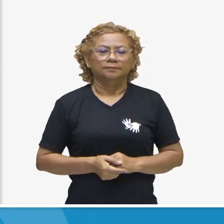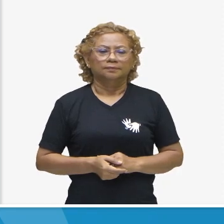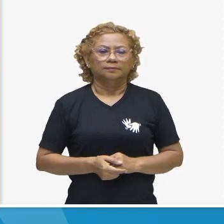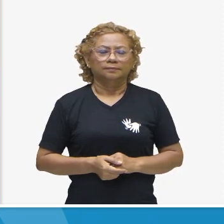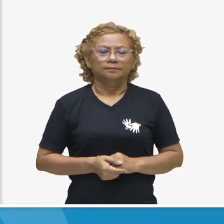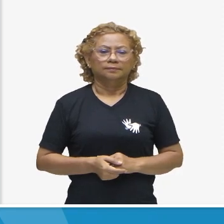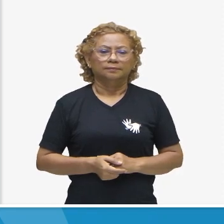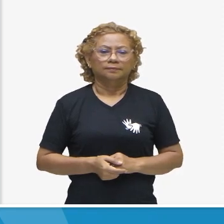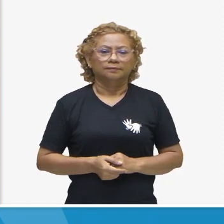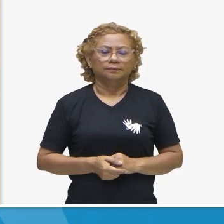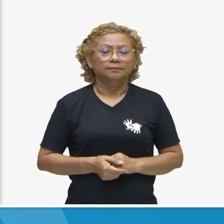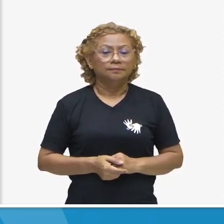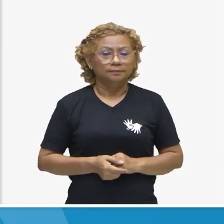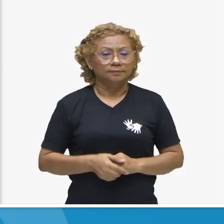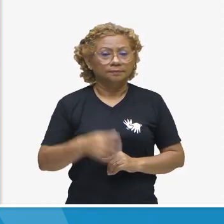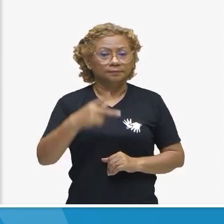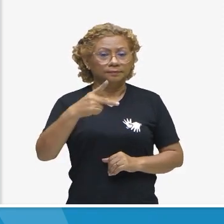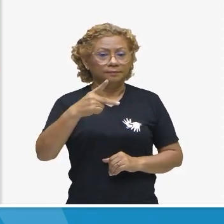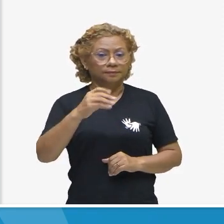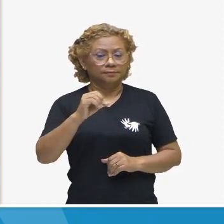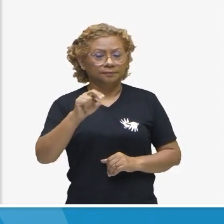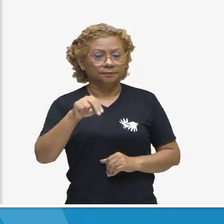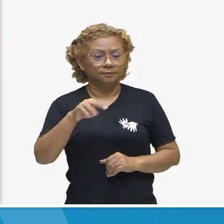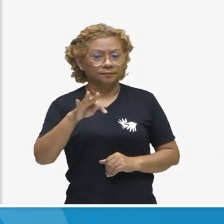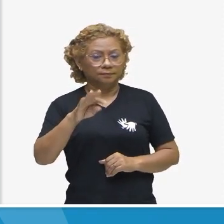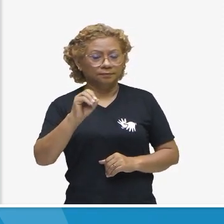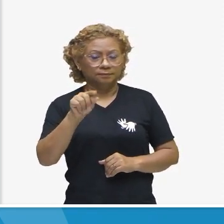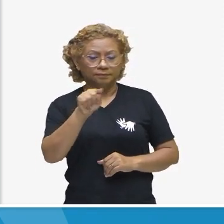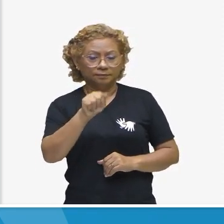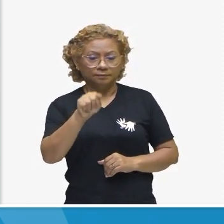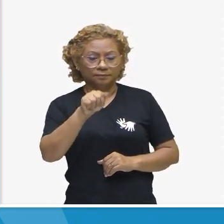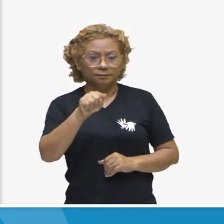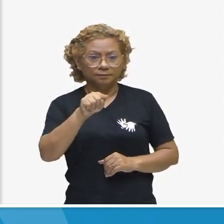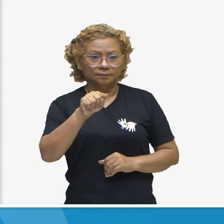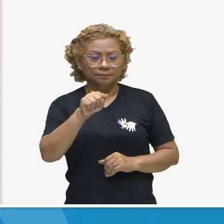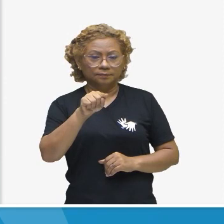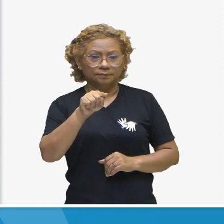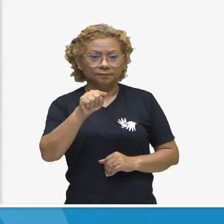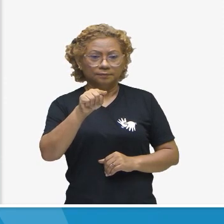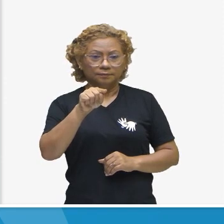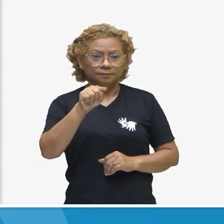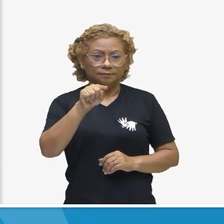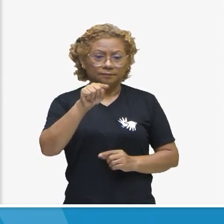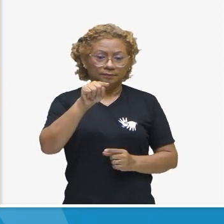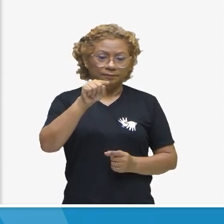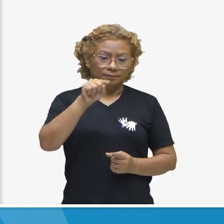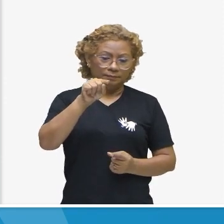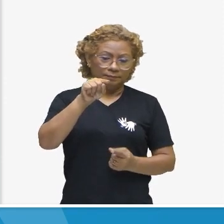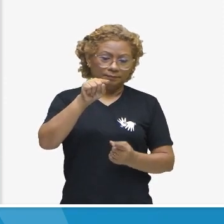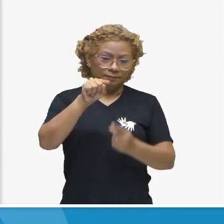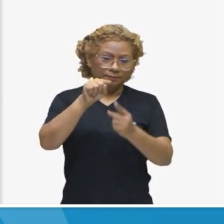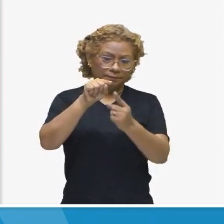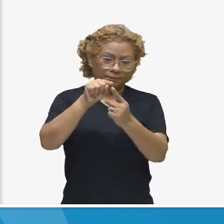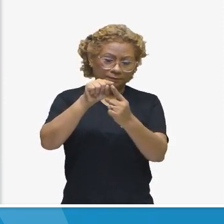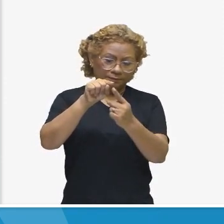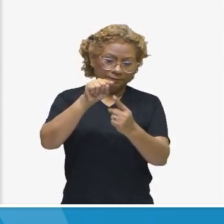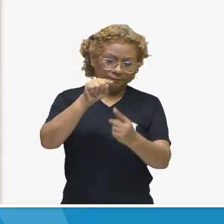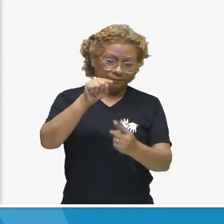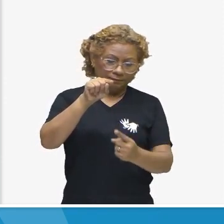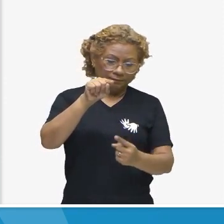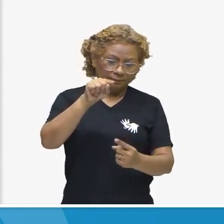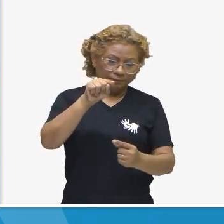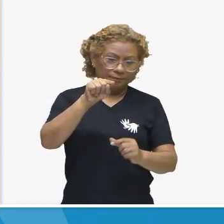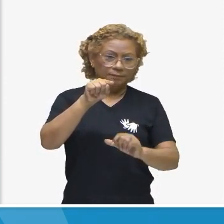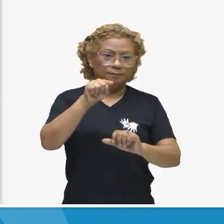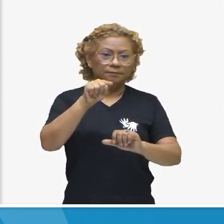E desse ponto, nós teremos uma projeção em direção a esse plano. Ele diz, o